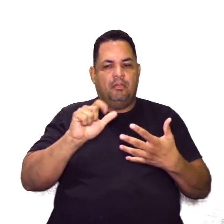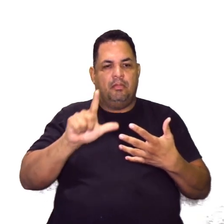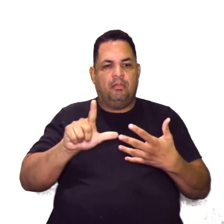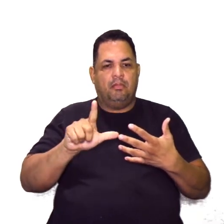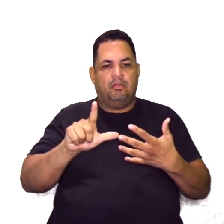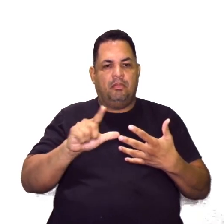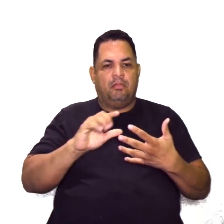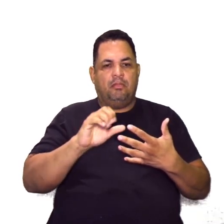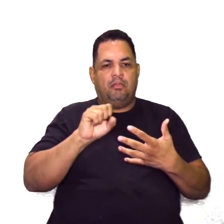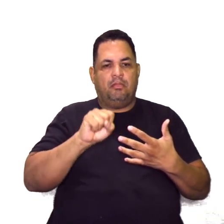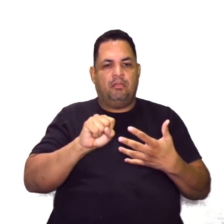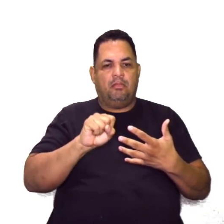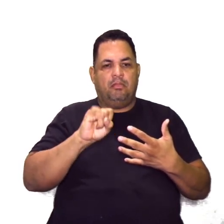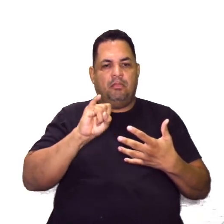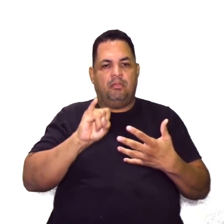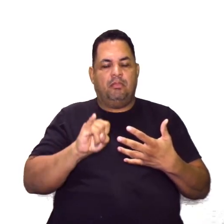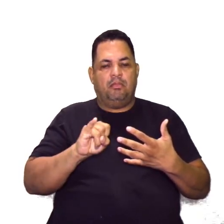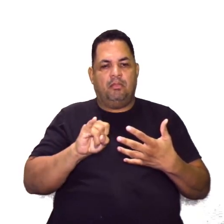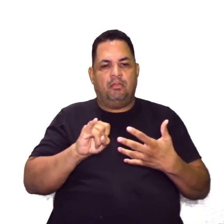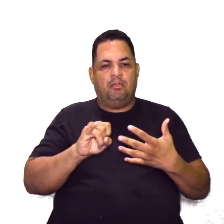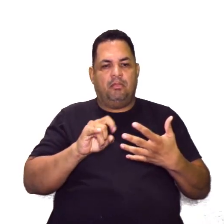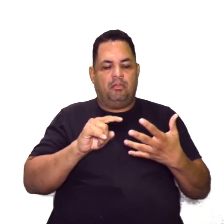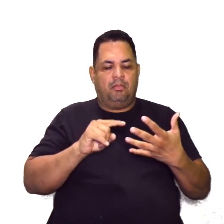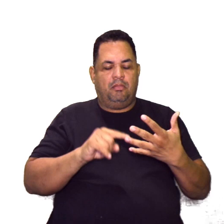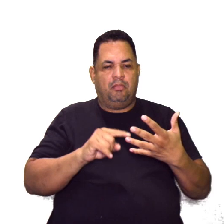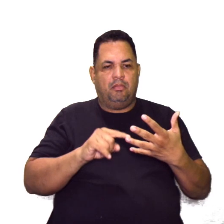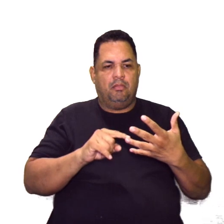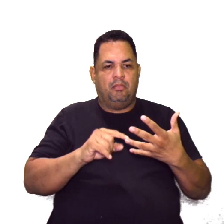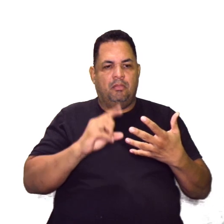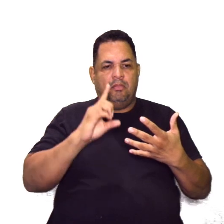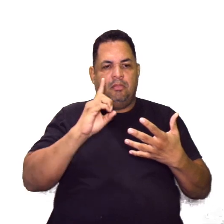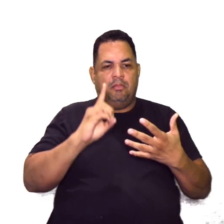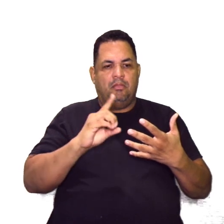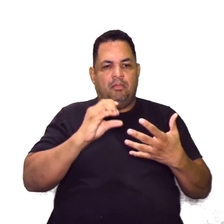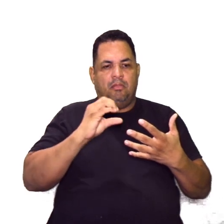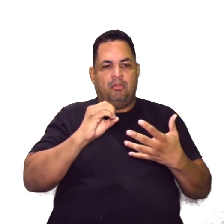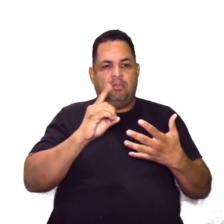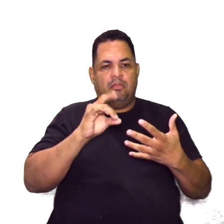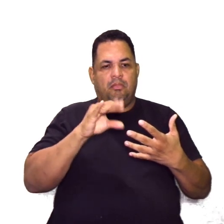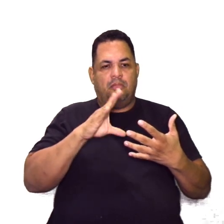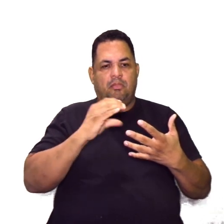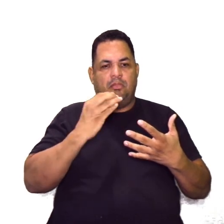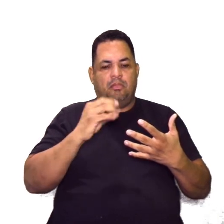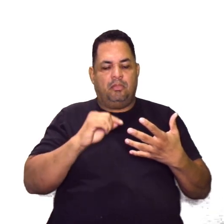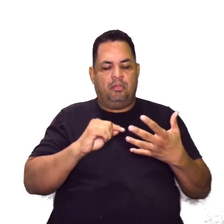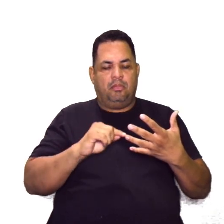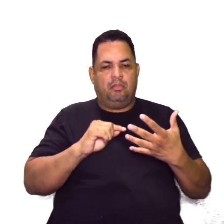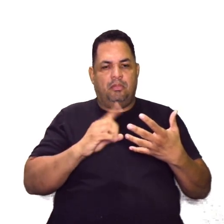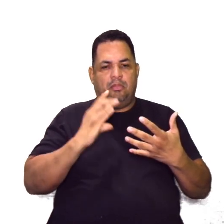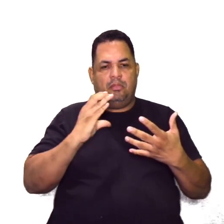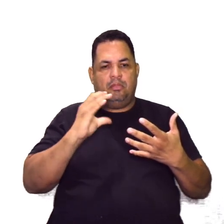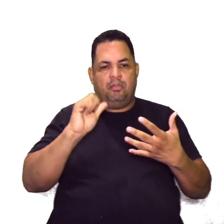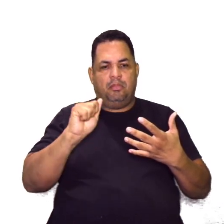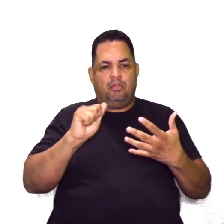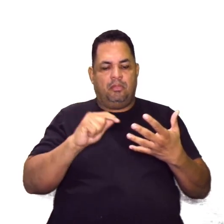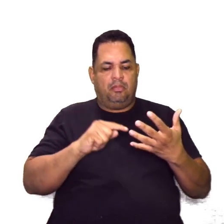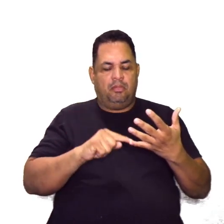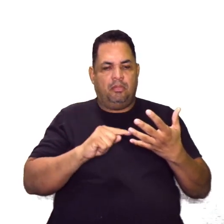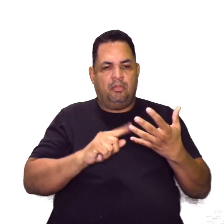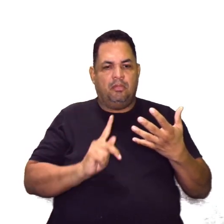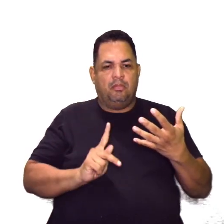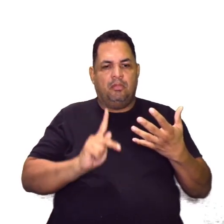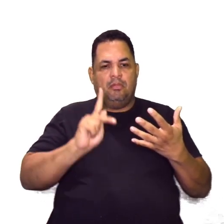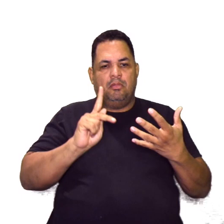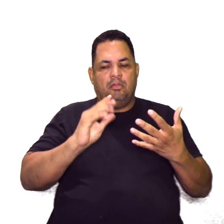C, alumínio e silício. D, sódio e carbono. Ou